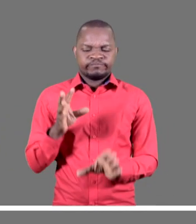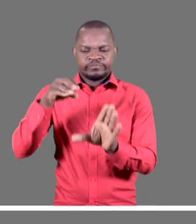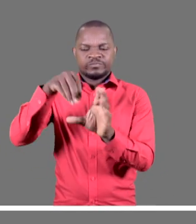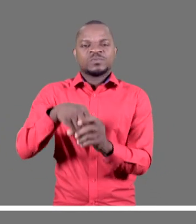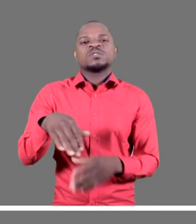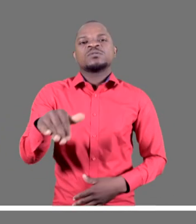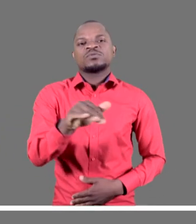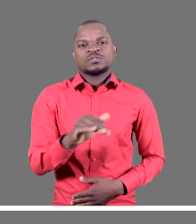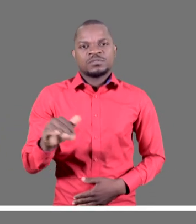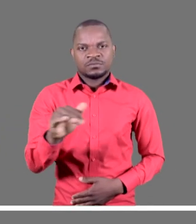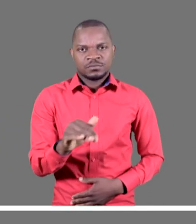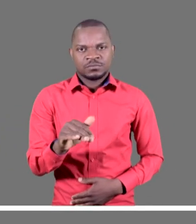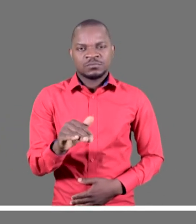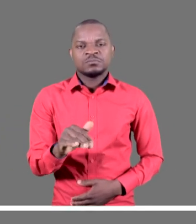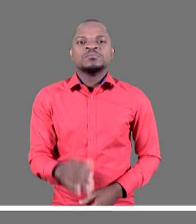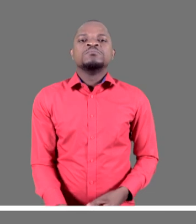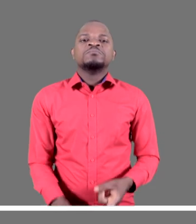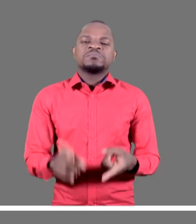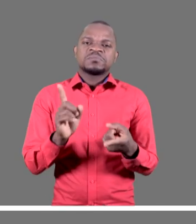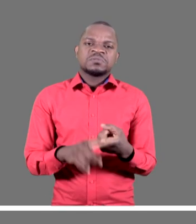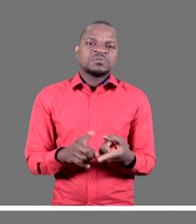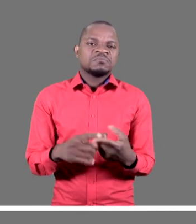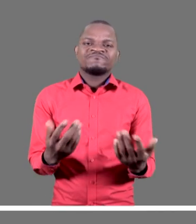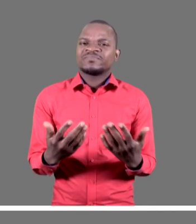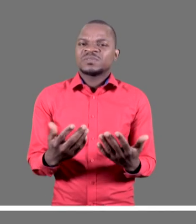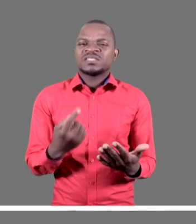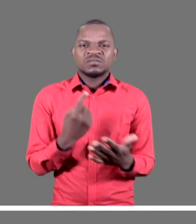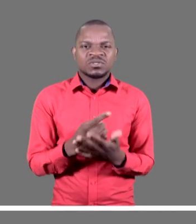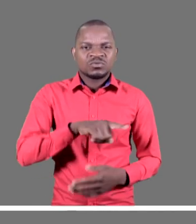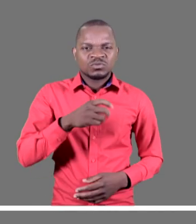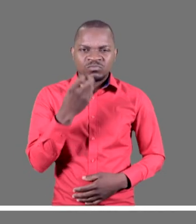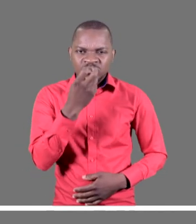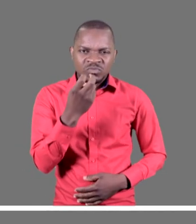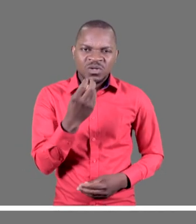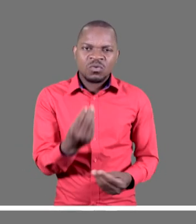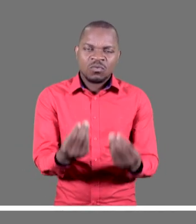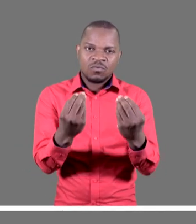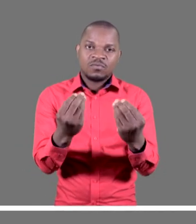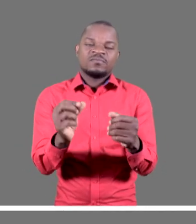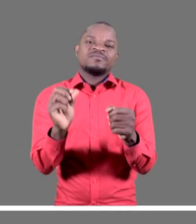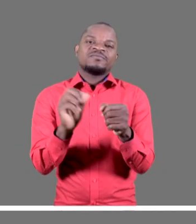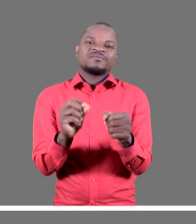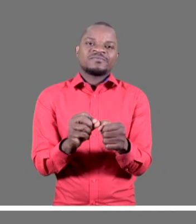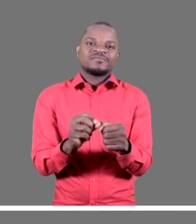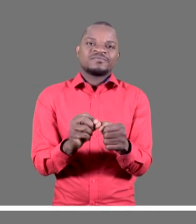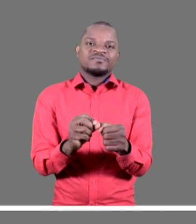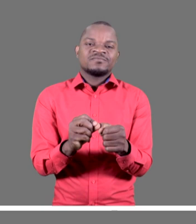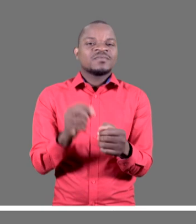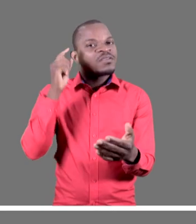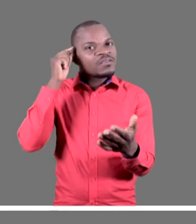social. E, como tal, temos que readaptar-nos. Temos que